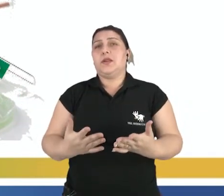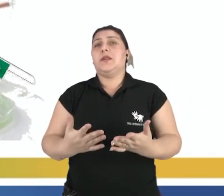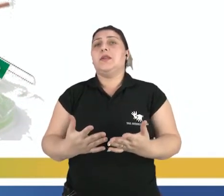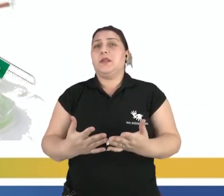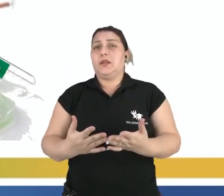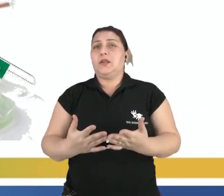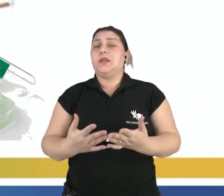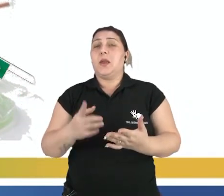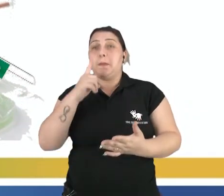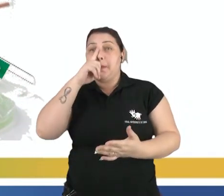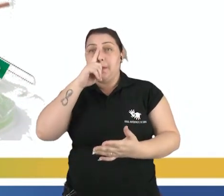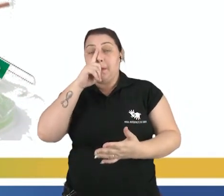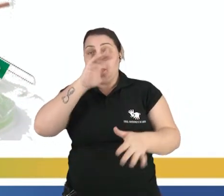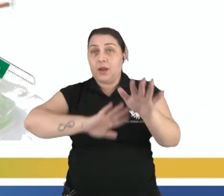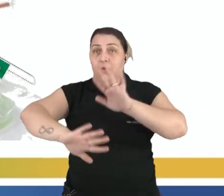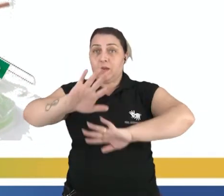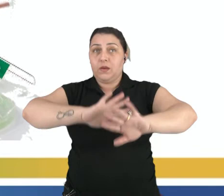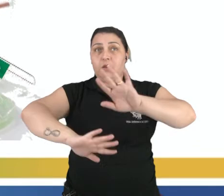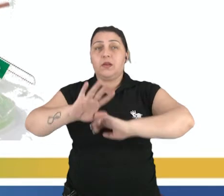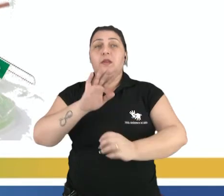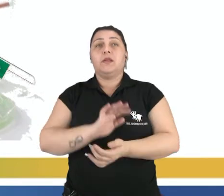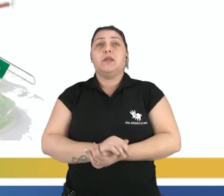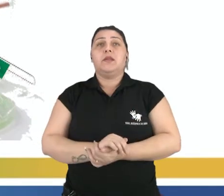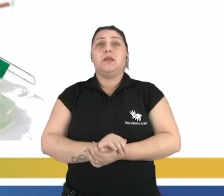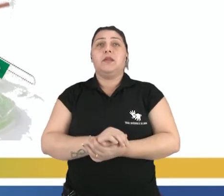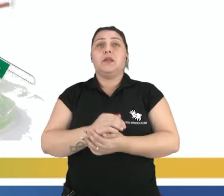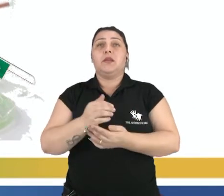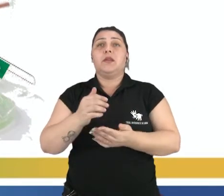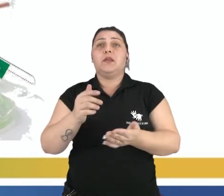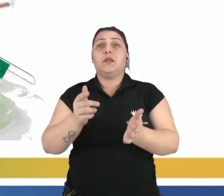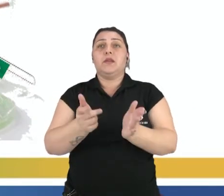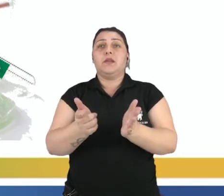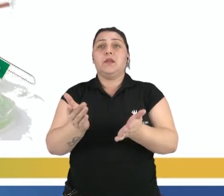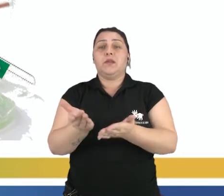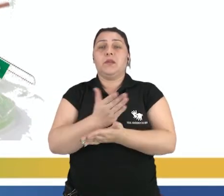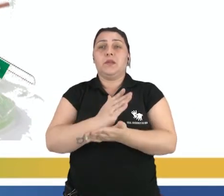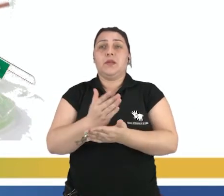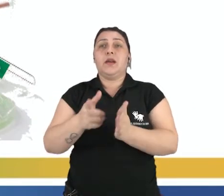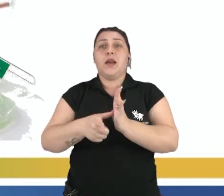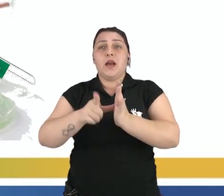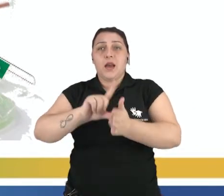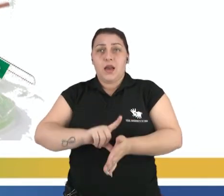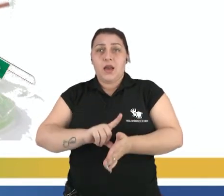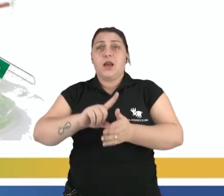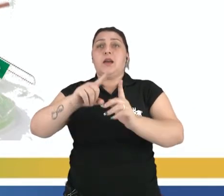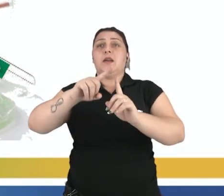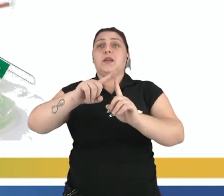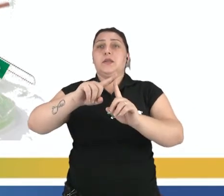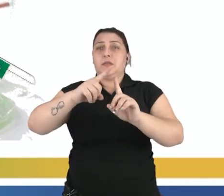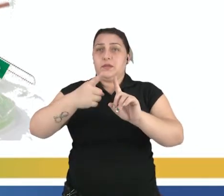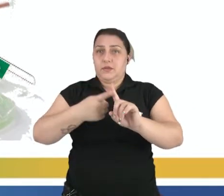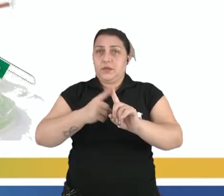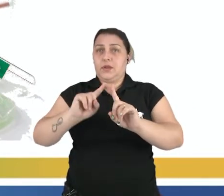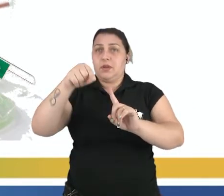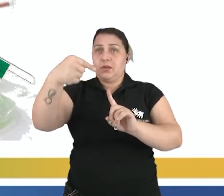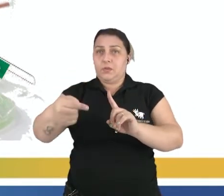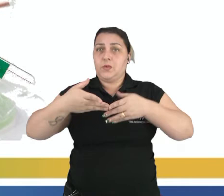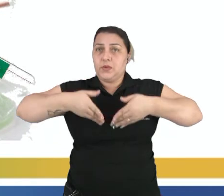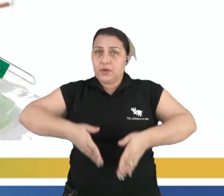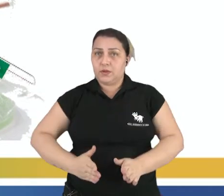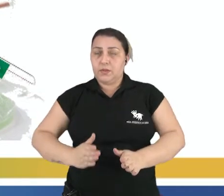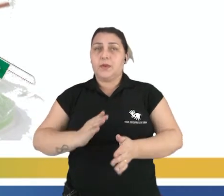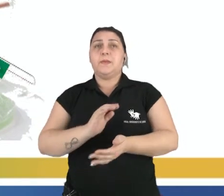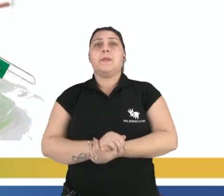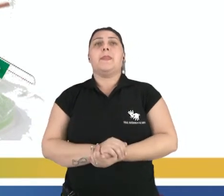precoce ou de risco, né? Manual técnico pré-natal e puerpério, ou seja, então antes e depois do